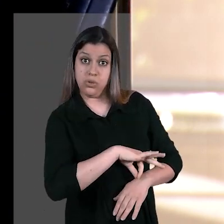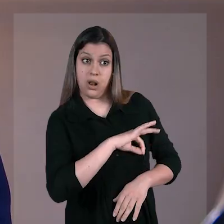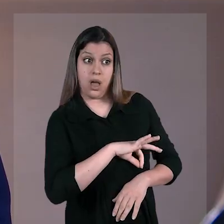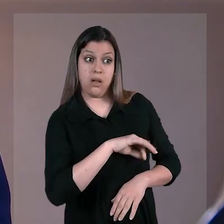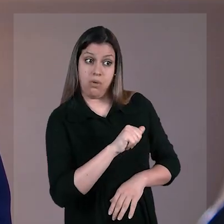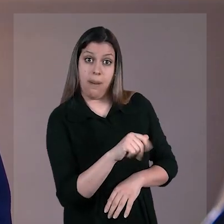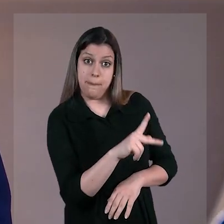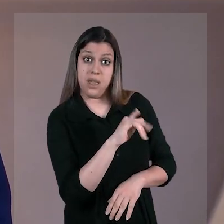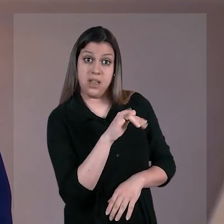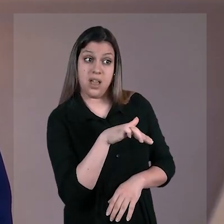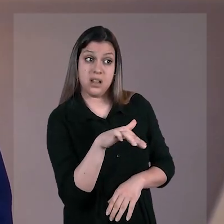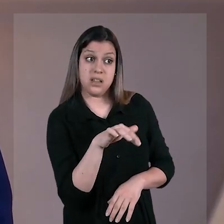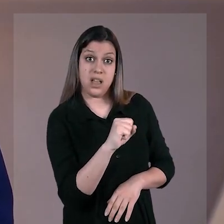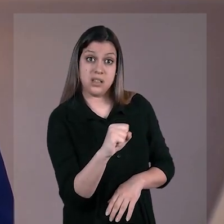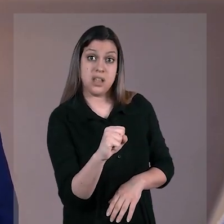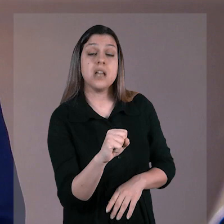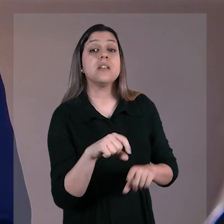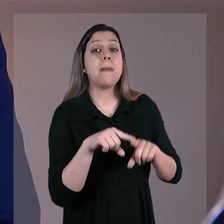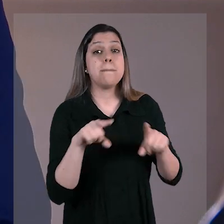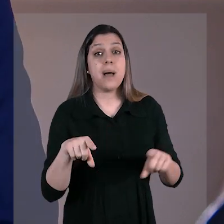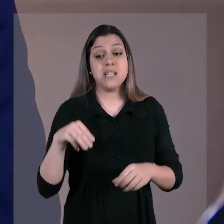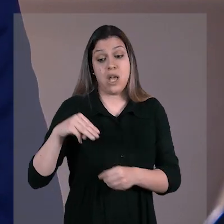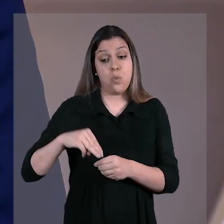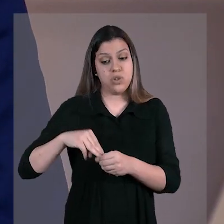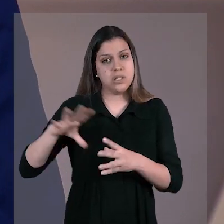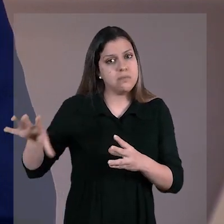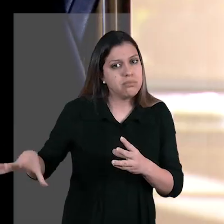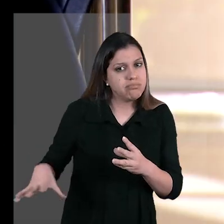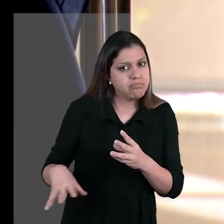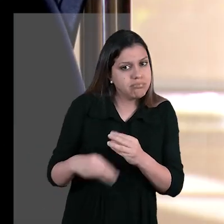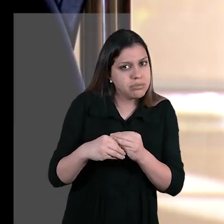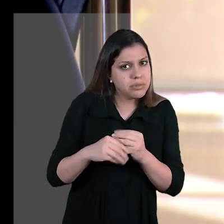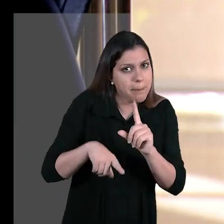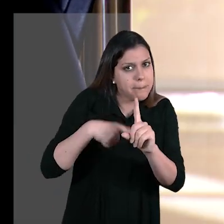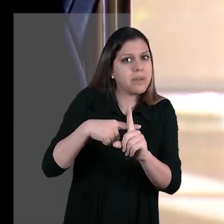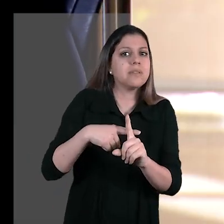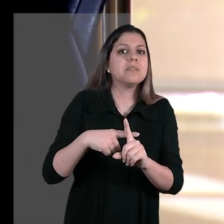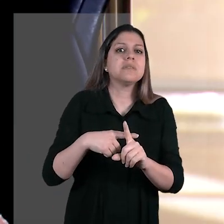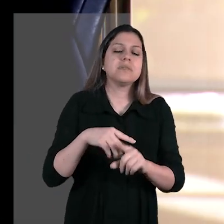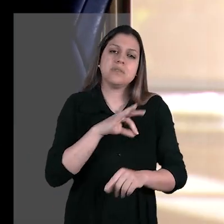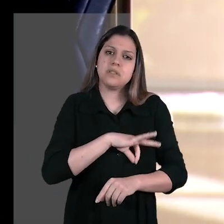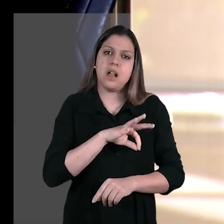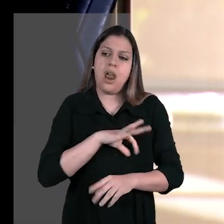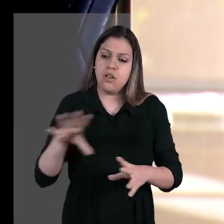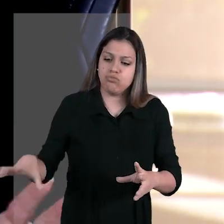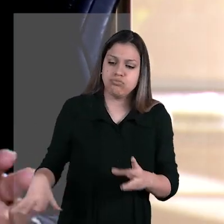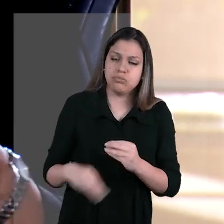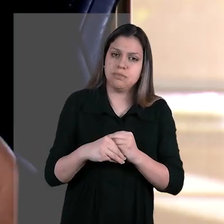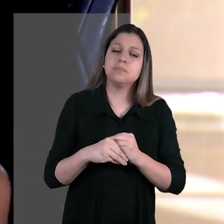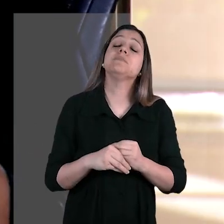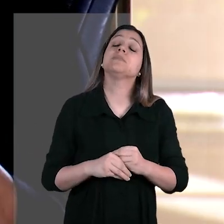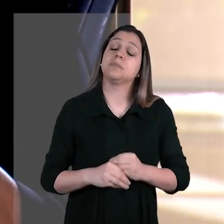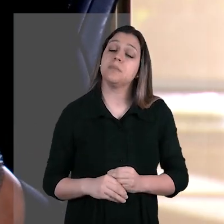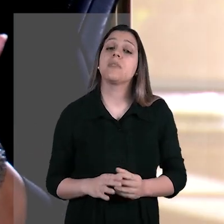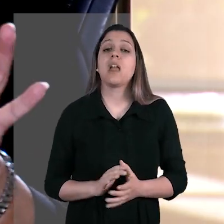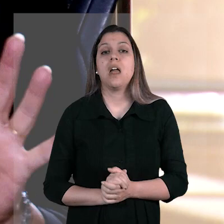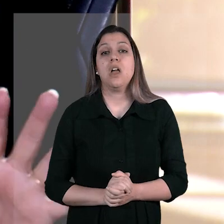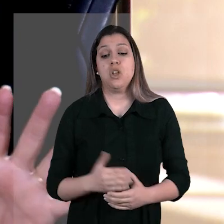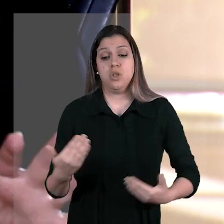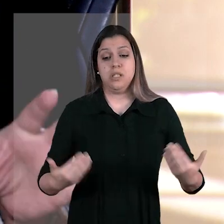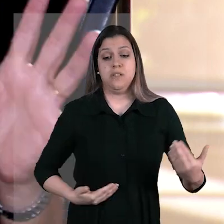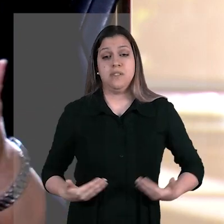complementar. Então, muitas vezes... Isso será mantido? Esse é o ponto. O regime, os